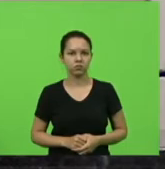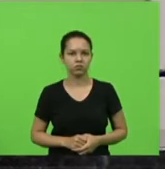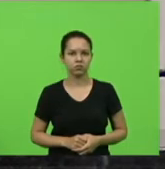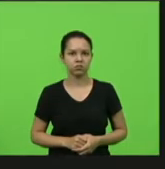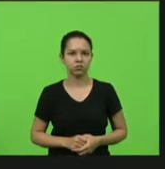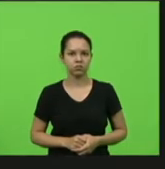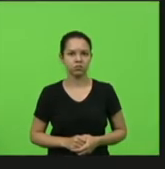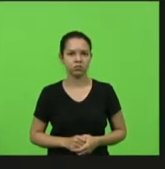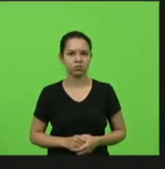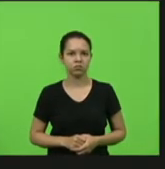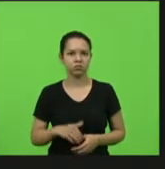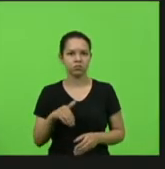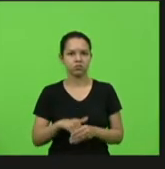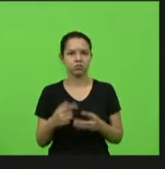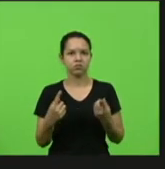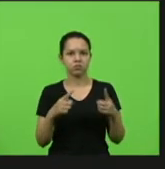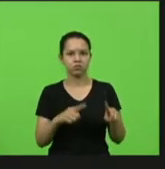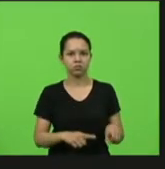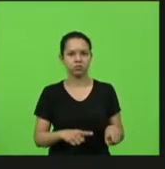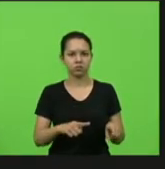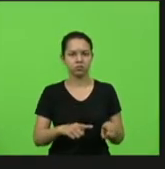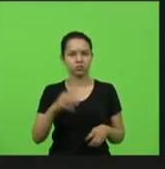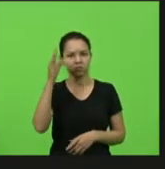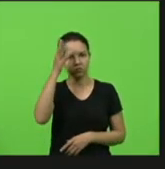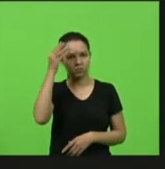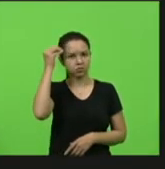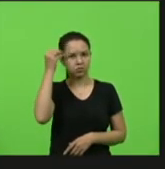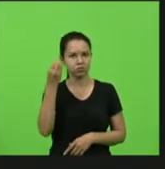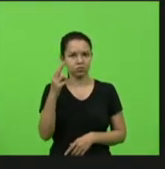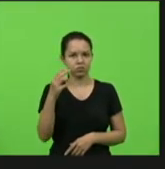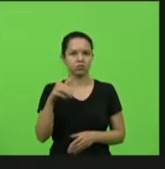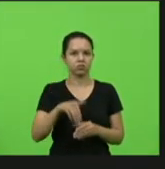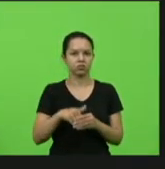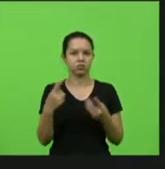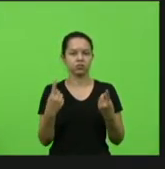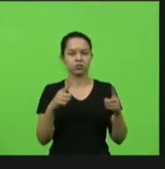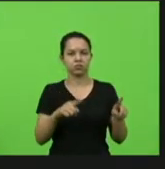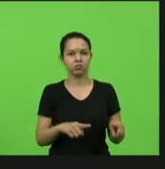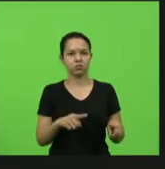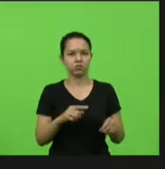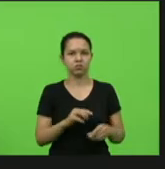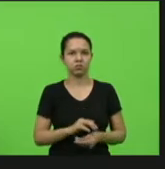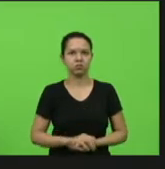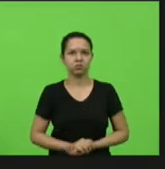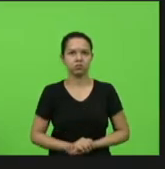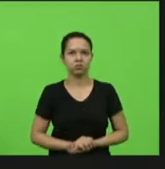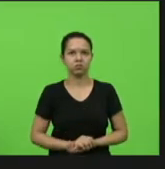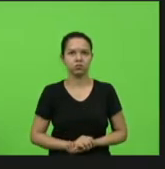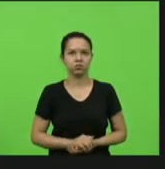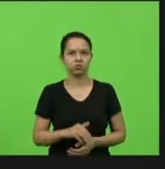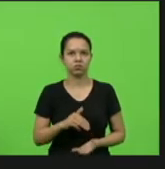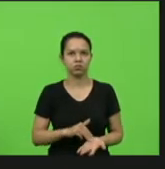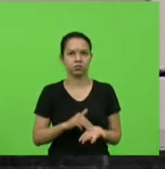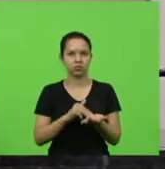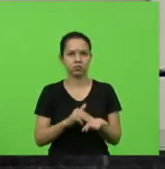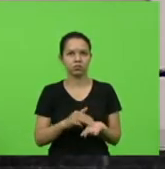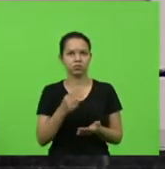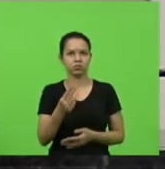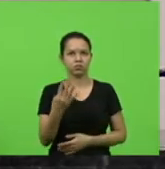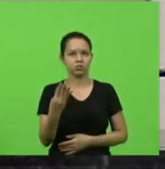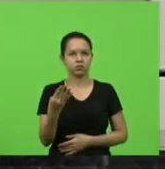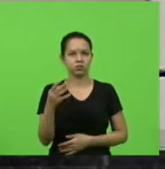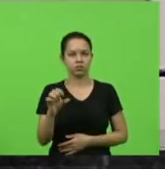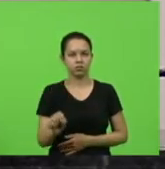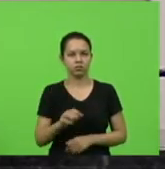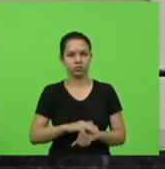Voto contrário, deputada Luciane Carminati, ou para discutir? Voto contrário. Aprovado por voto maioria. Contrário. Moção 348, doutor deputada Luciane